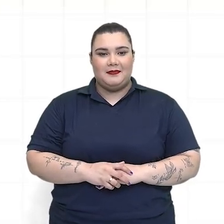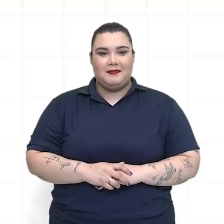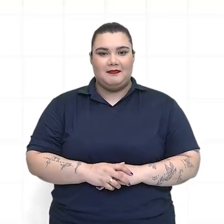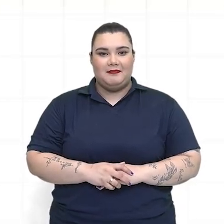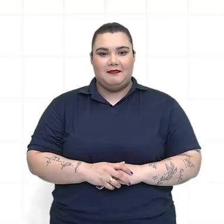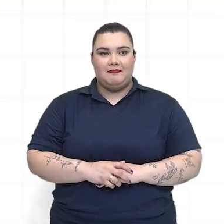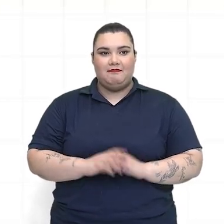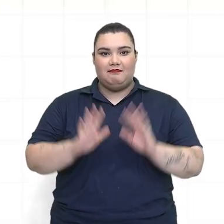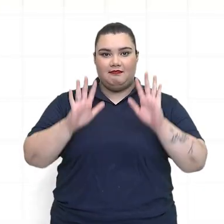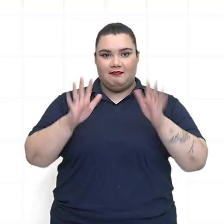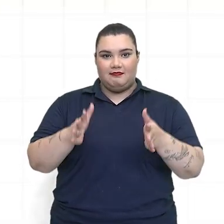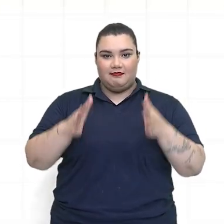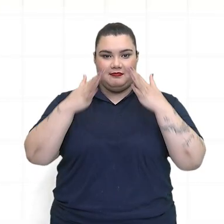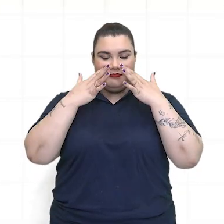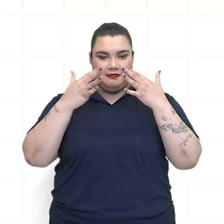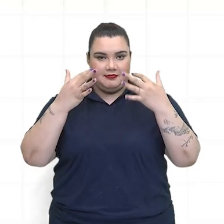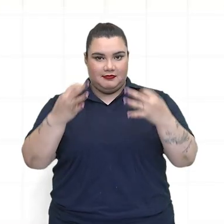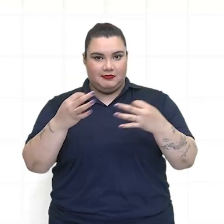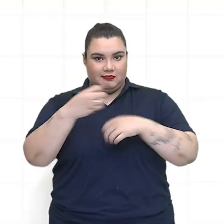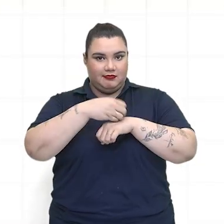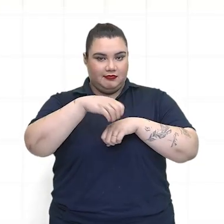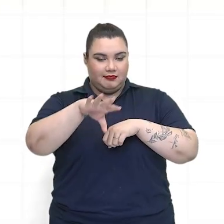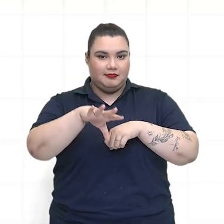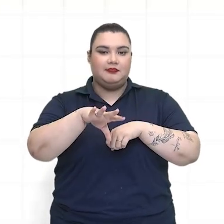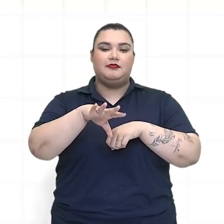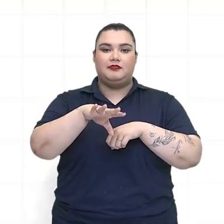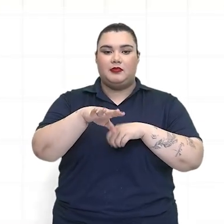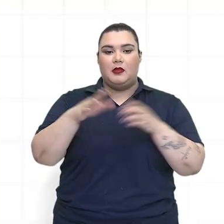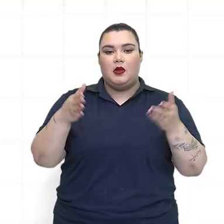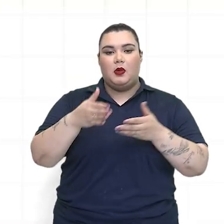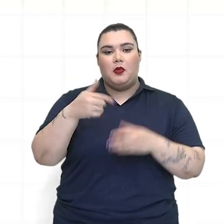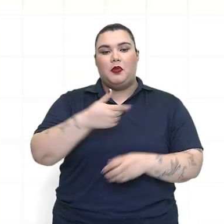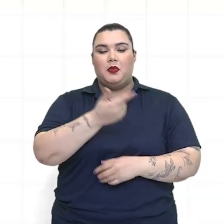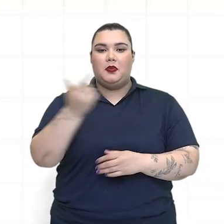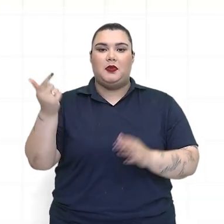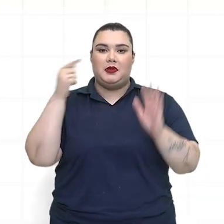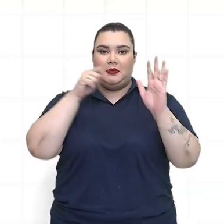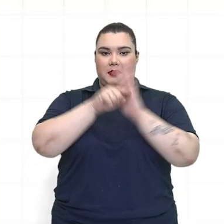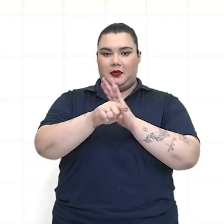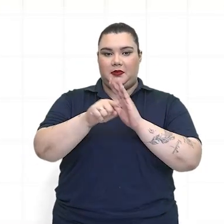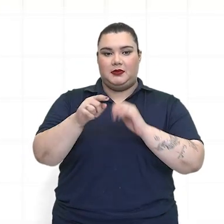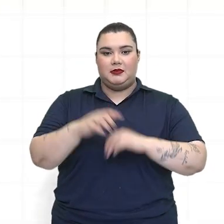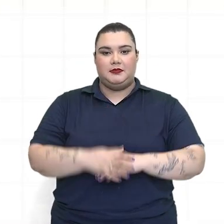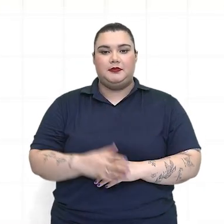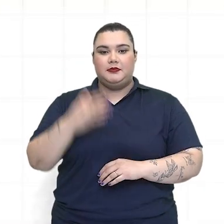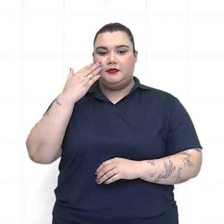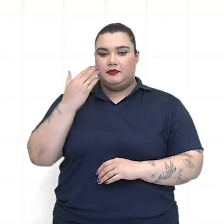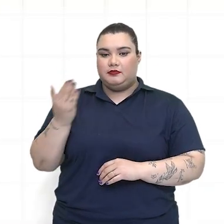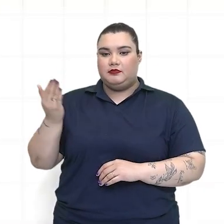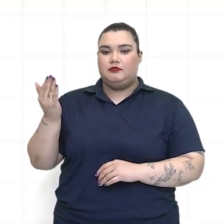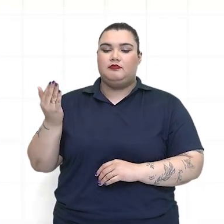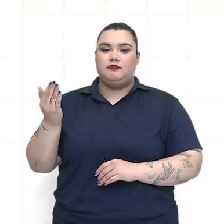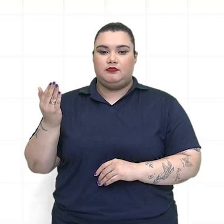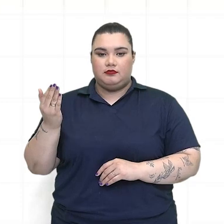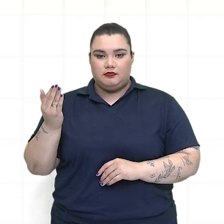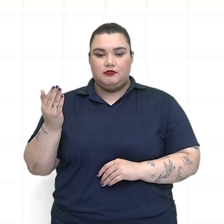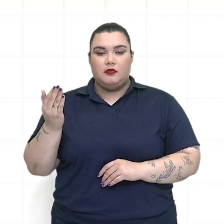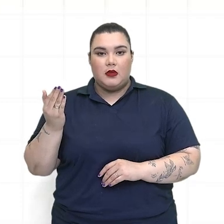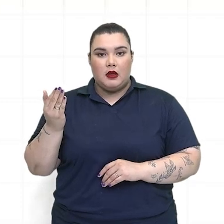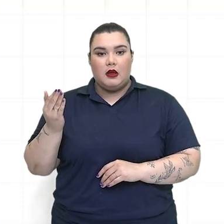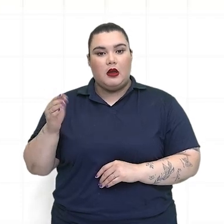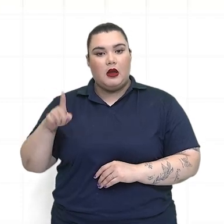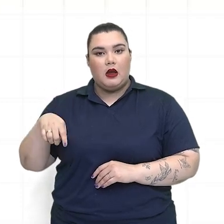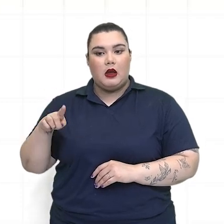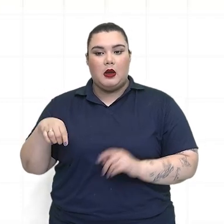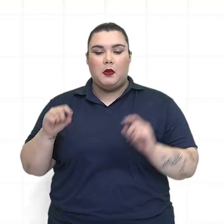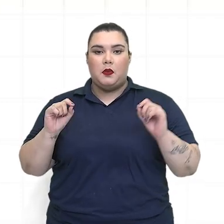Dado o aviso com relação aos distratores, vamos aqui para uma próxima questão. também ela é muito,